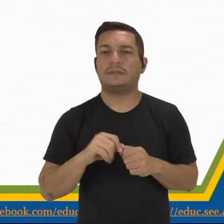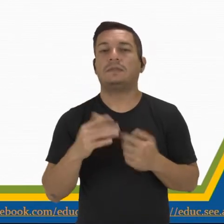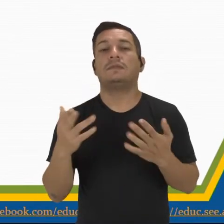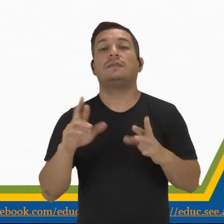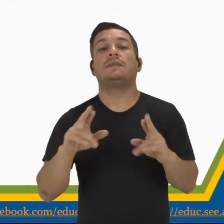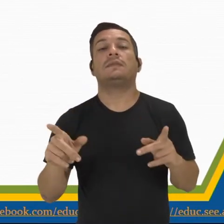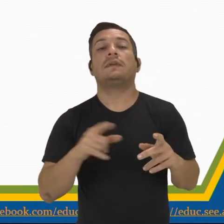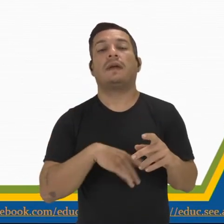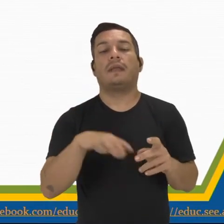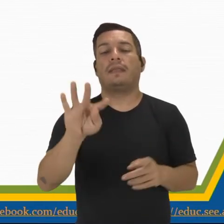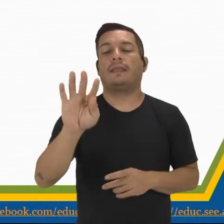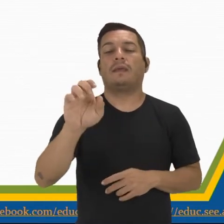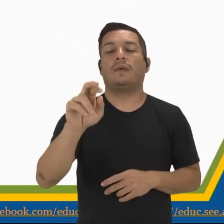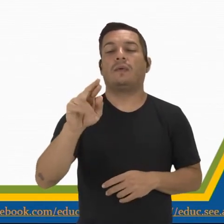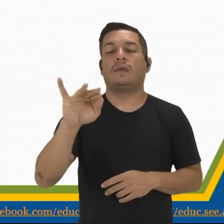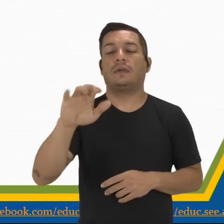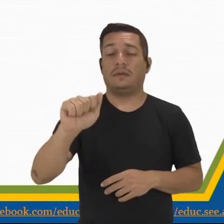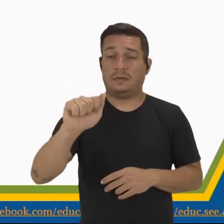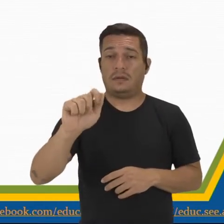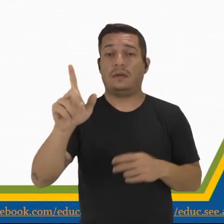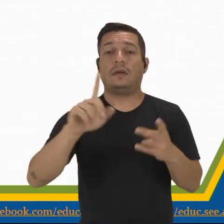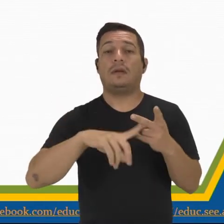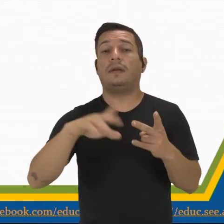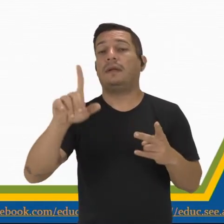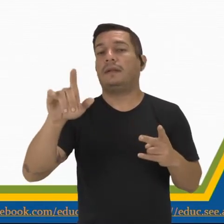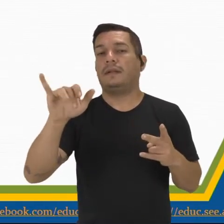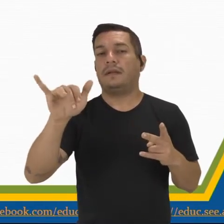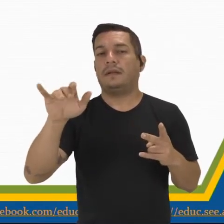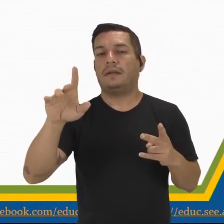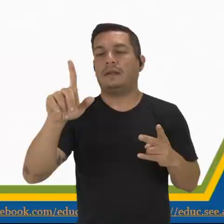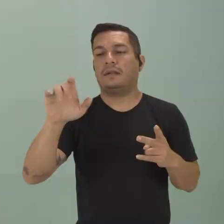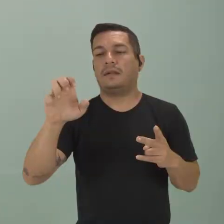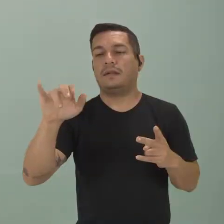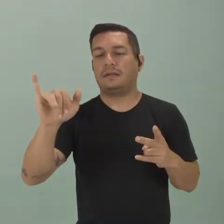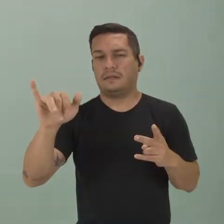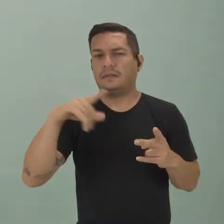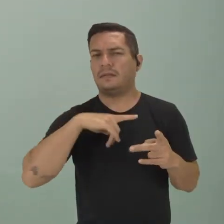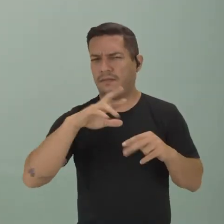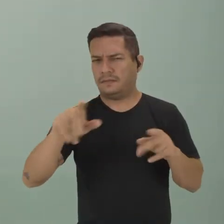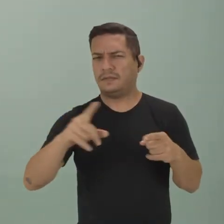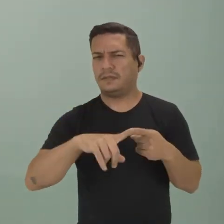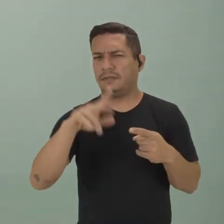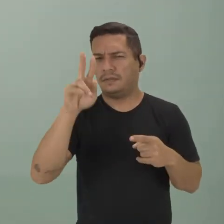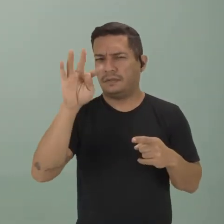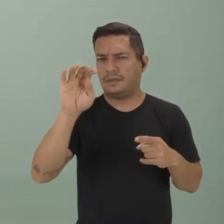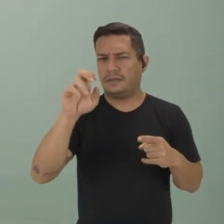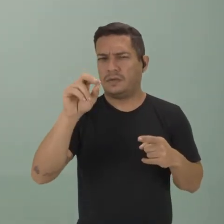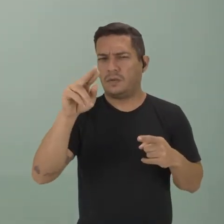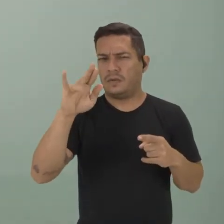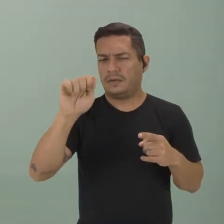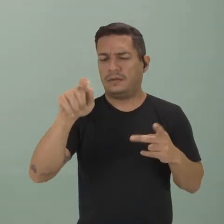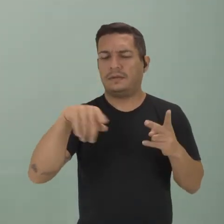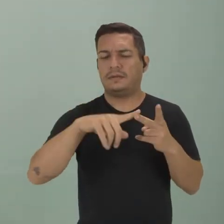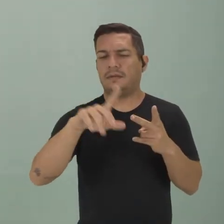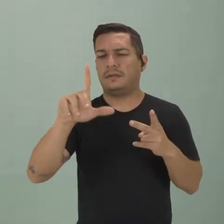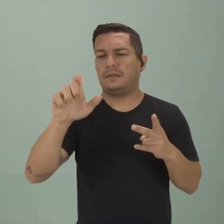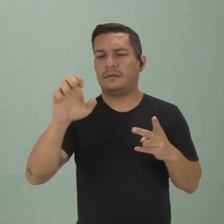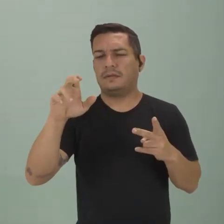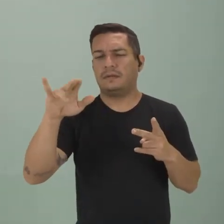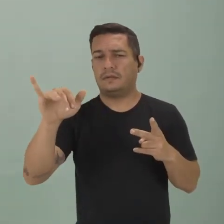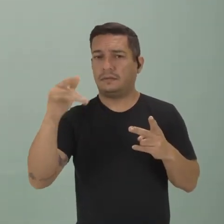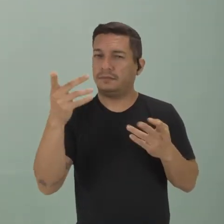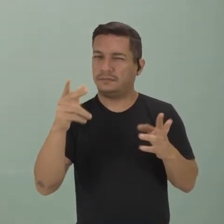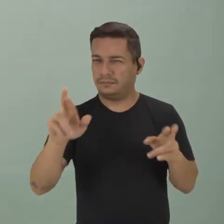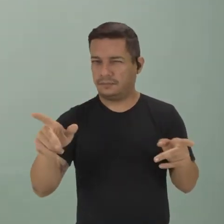faz. Qual é a diferença de teoria e lei? Será que tem diferença? Será que teoria é uma coisa, lei é